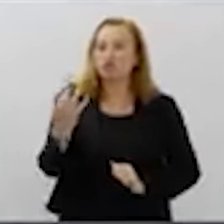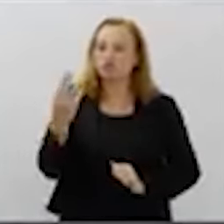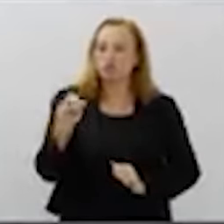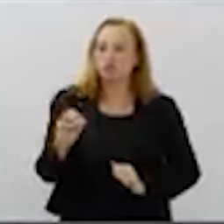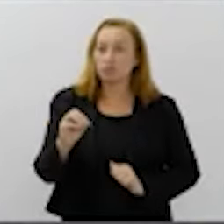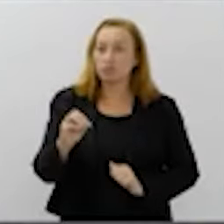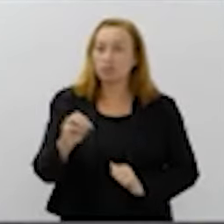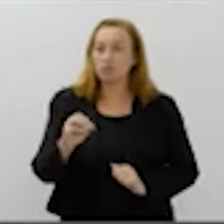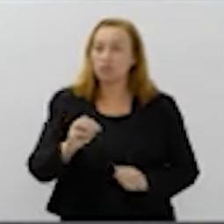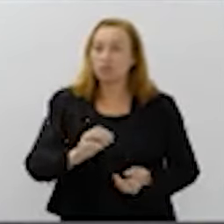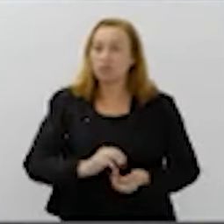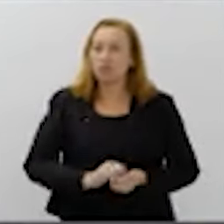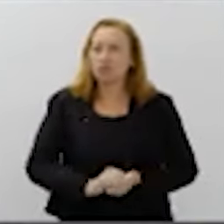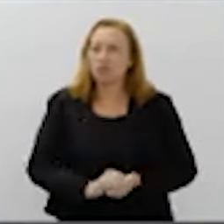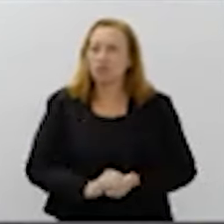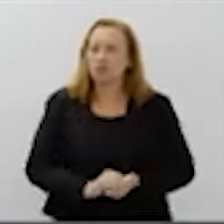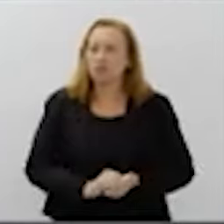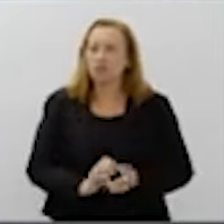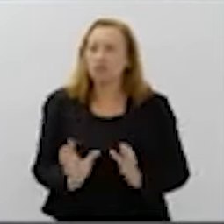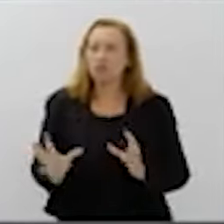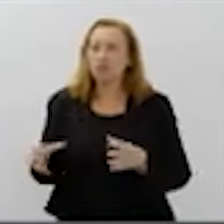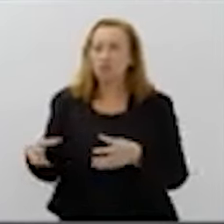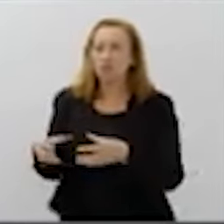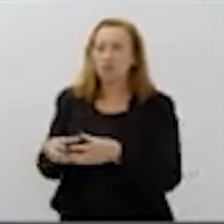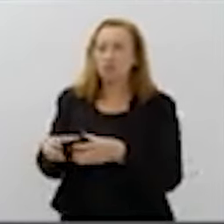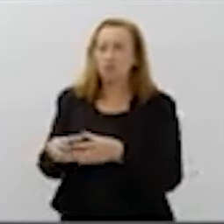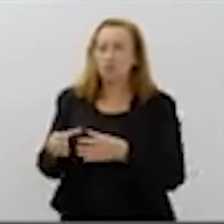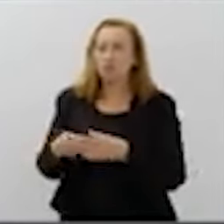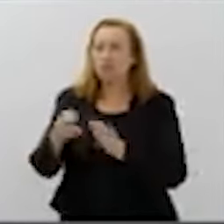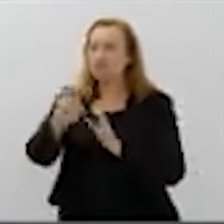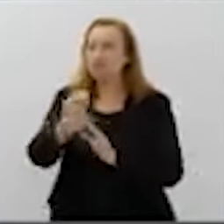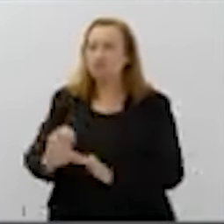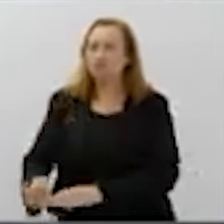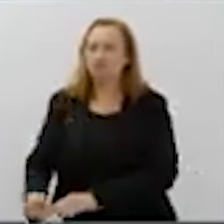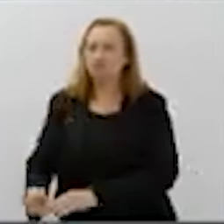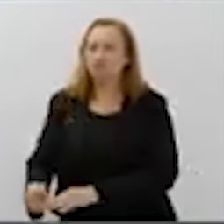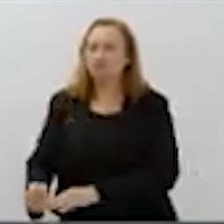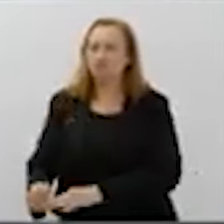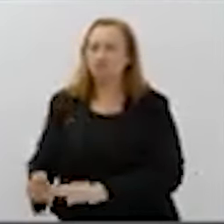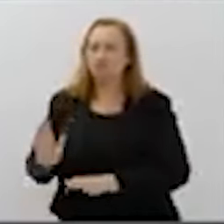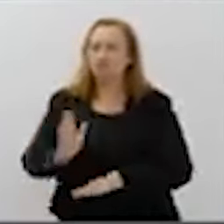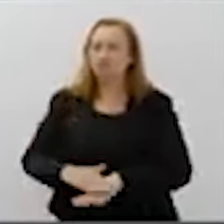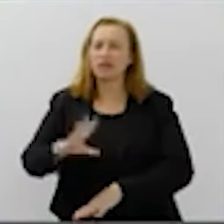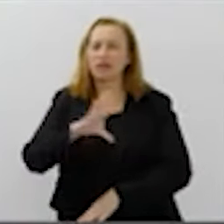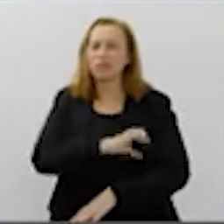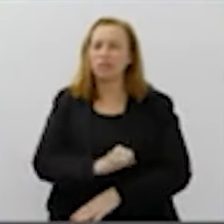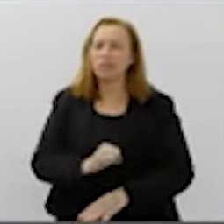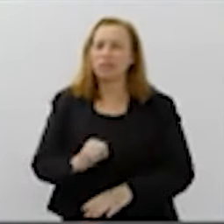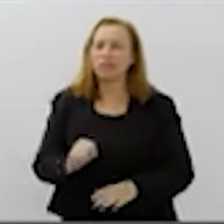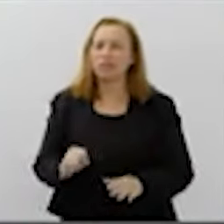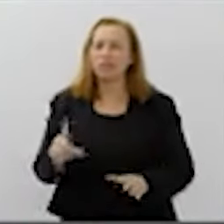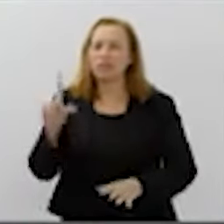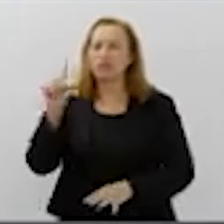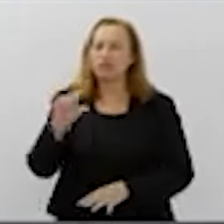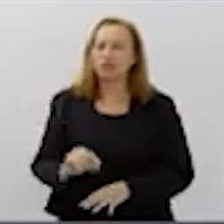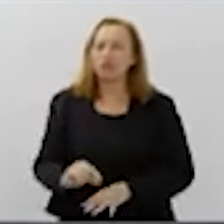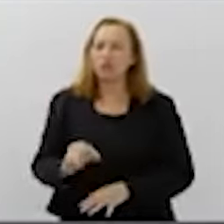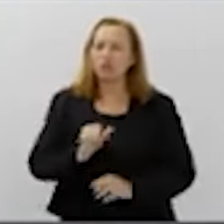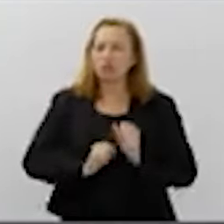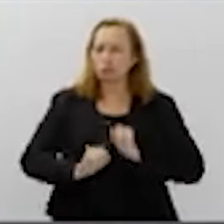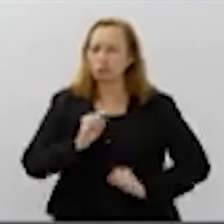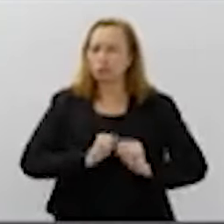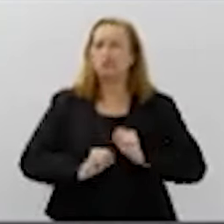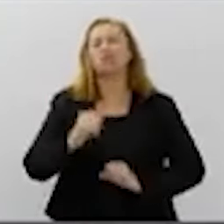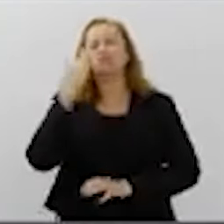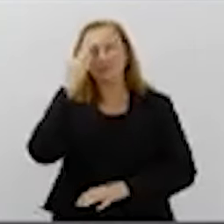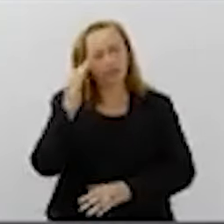PT, PSOL, essa claque esquerdista do mais amor e menos ódio. Mas a gente sabe qual é a verdade,